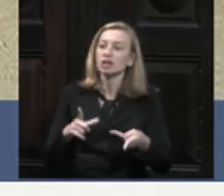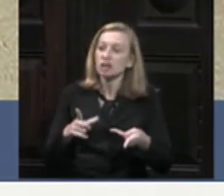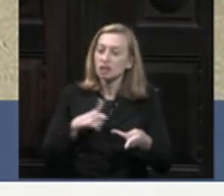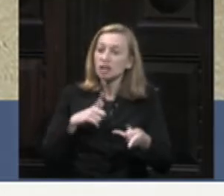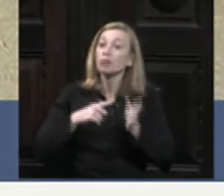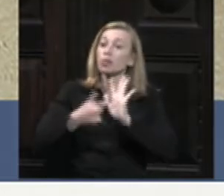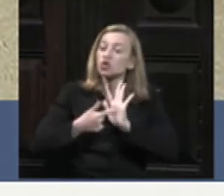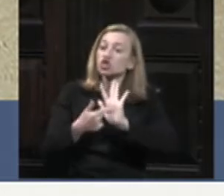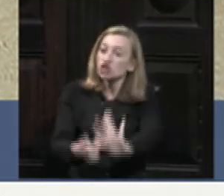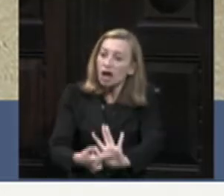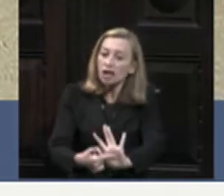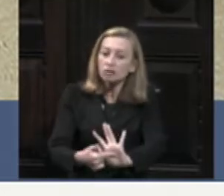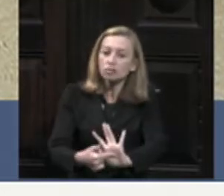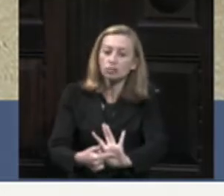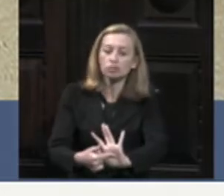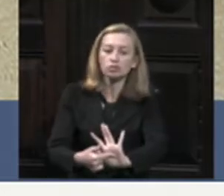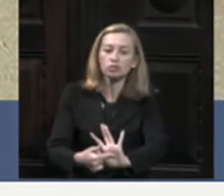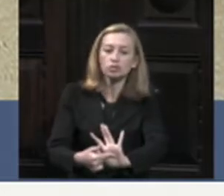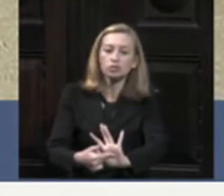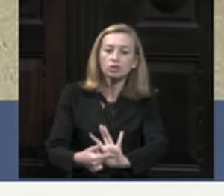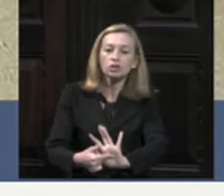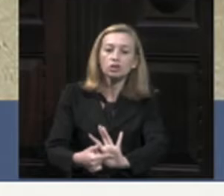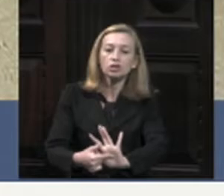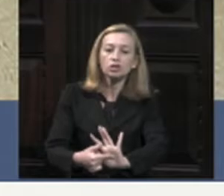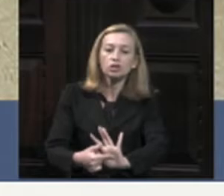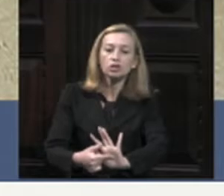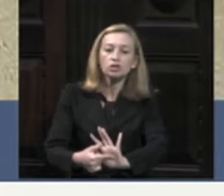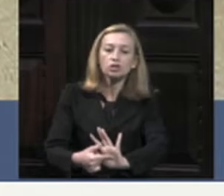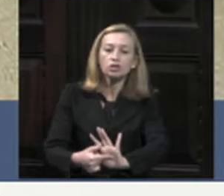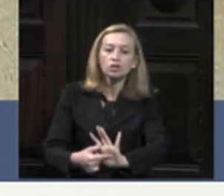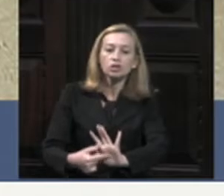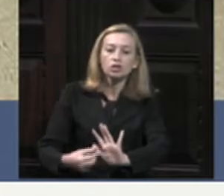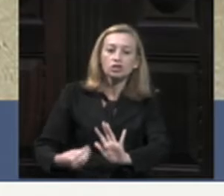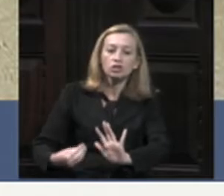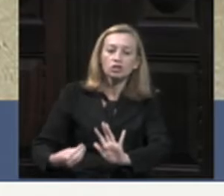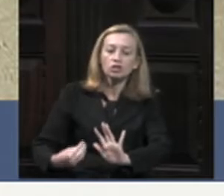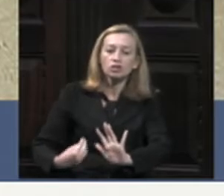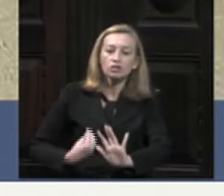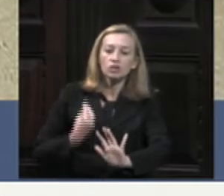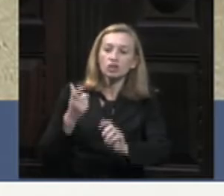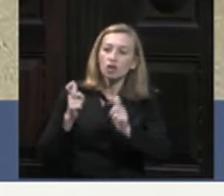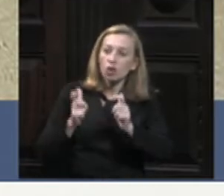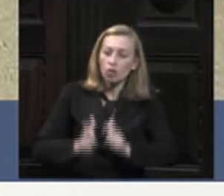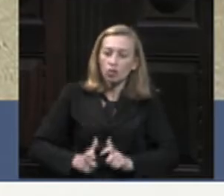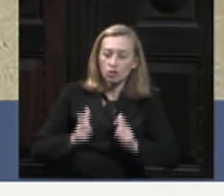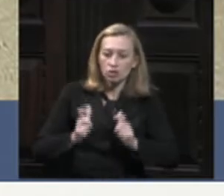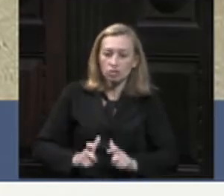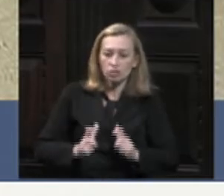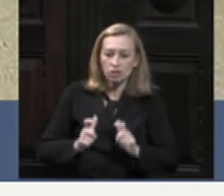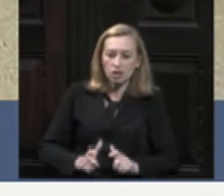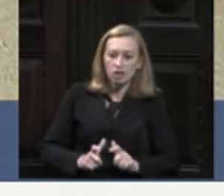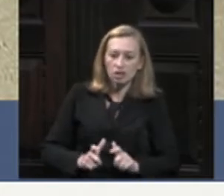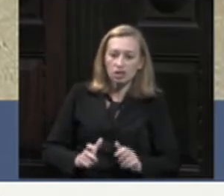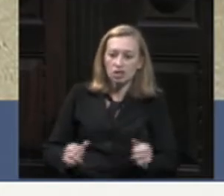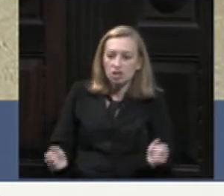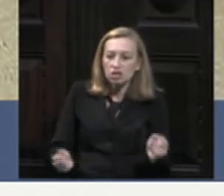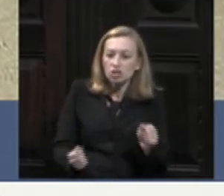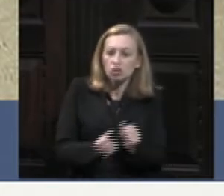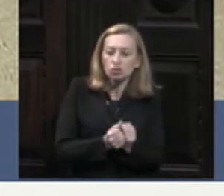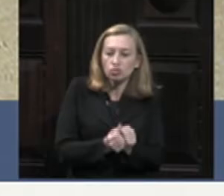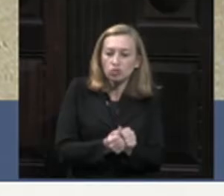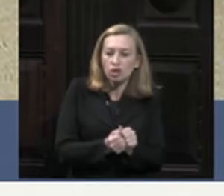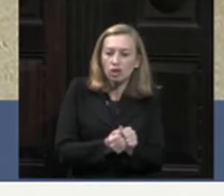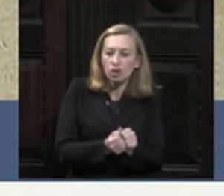isto publicamente. Aqueles que estão hoje como aves de rapina, se associando a